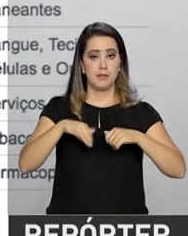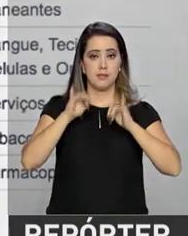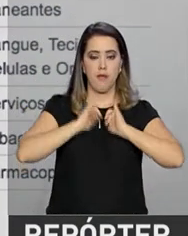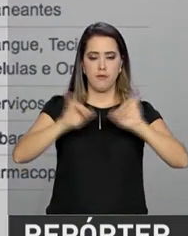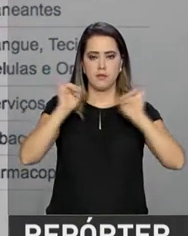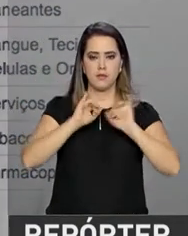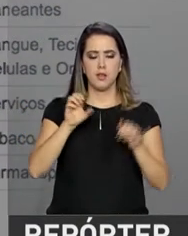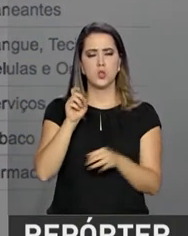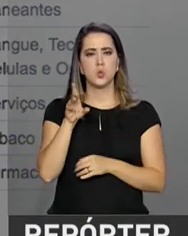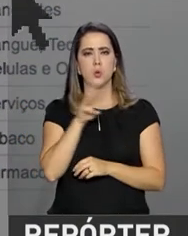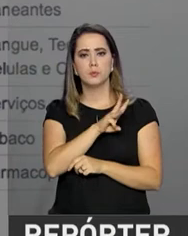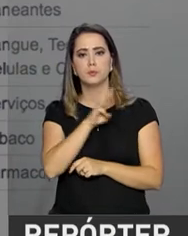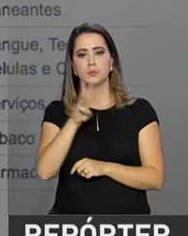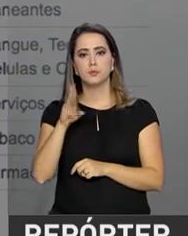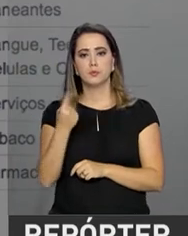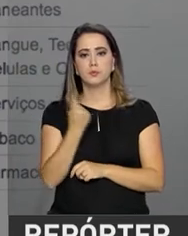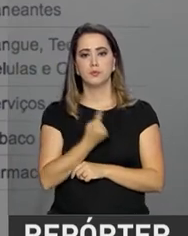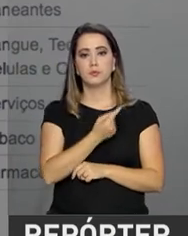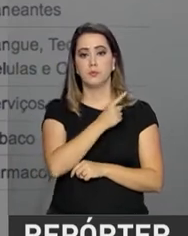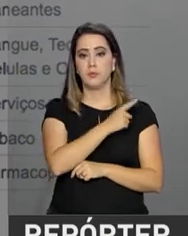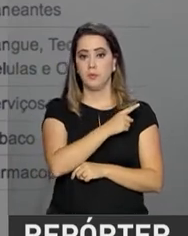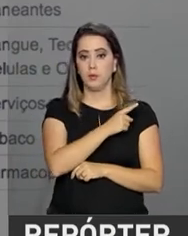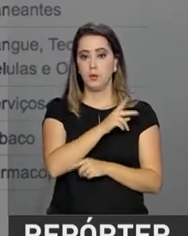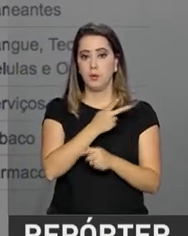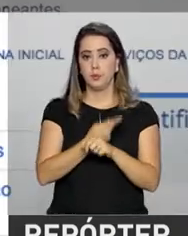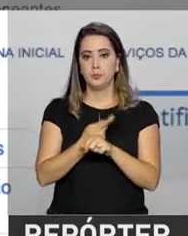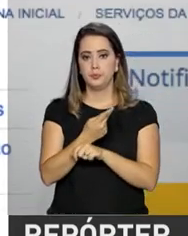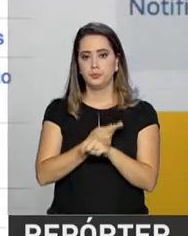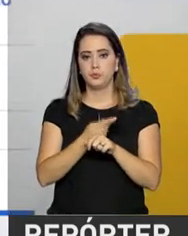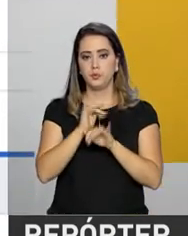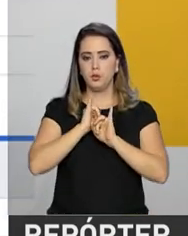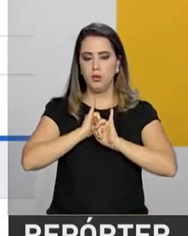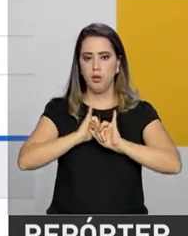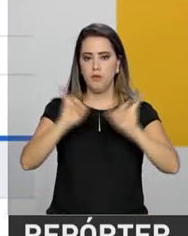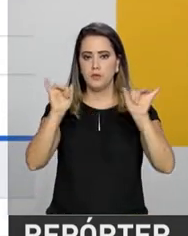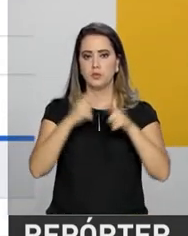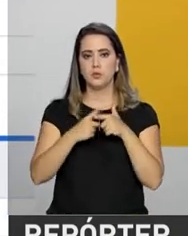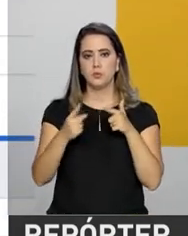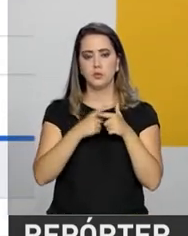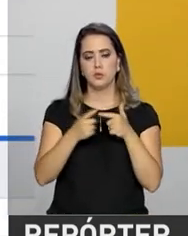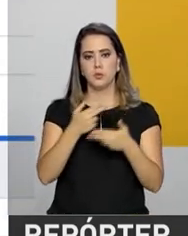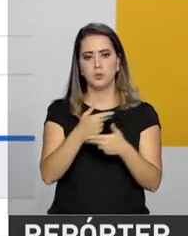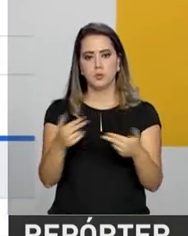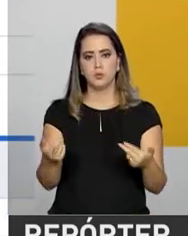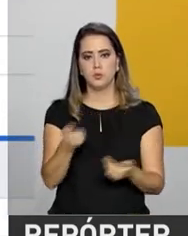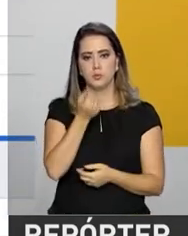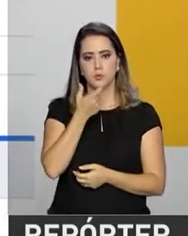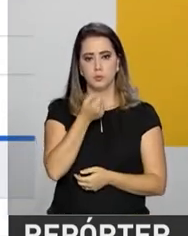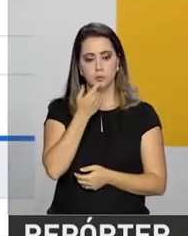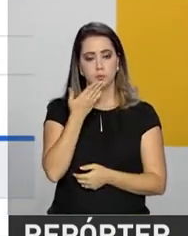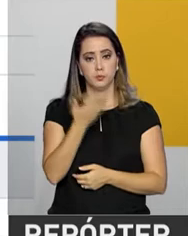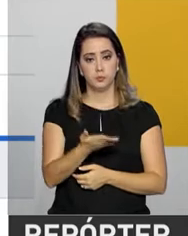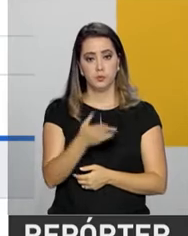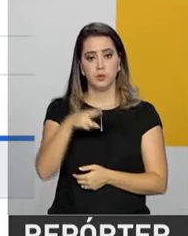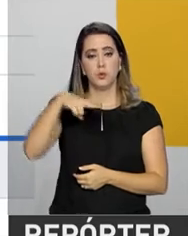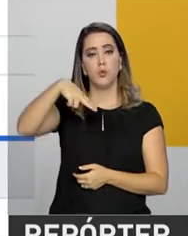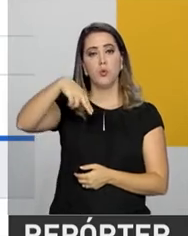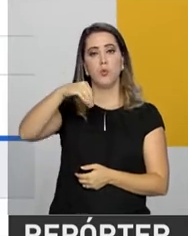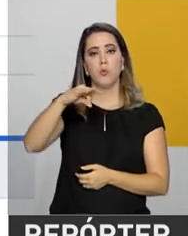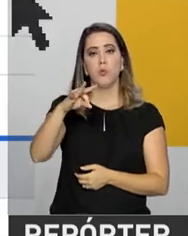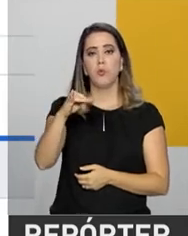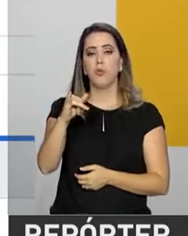basta acessar o site da anvisa e buscar a sessão de notificação de problemas em produtos e serviços o notivisa